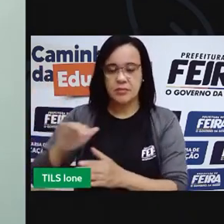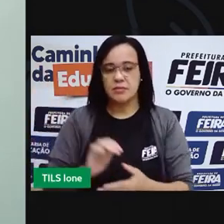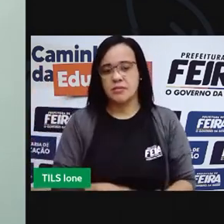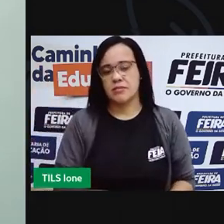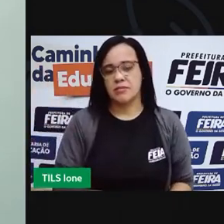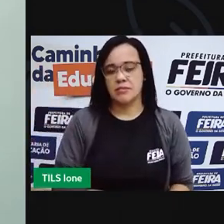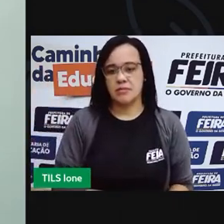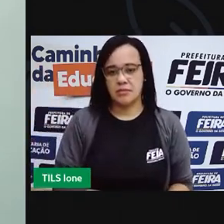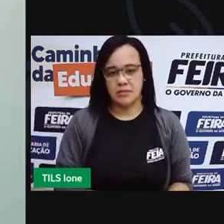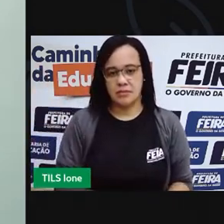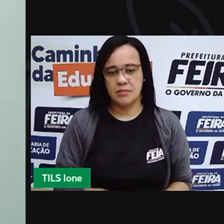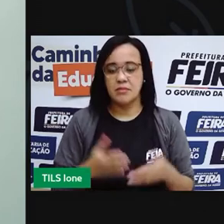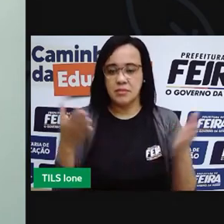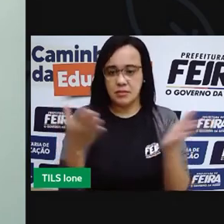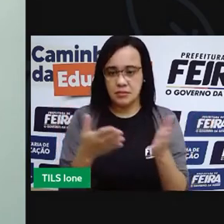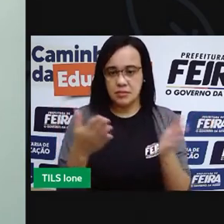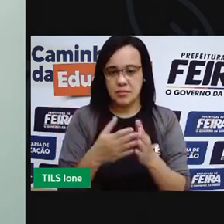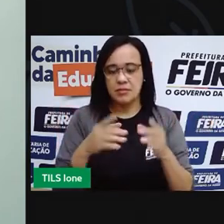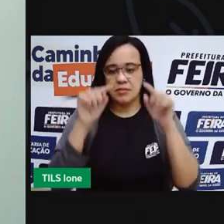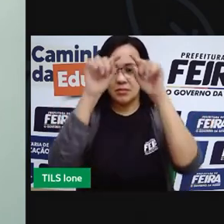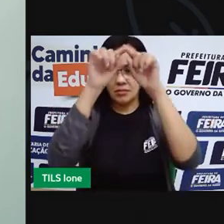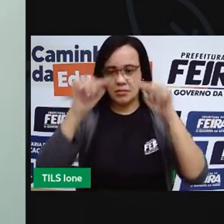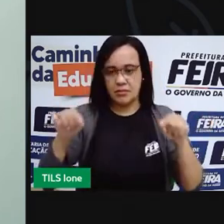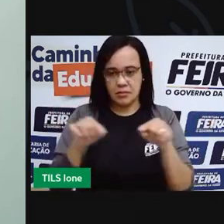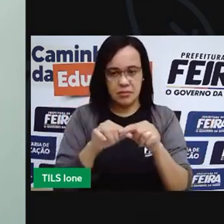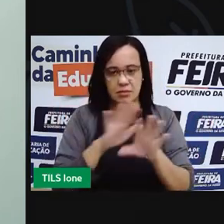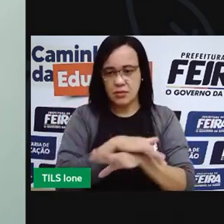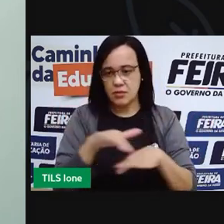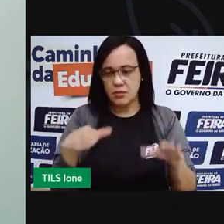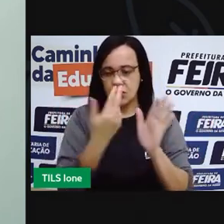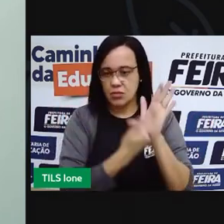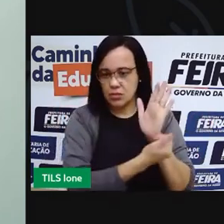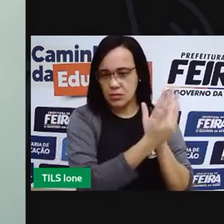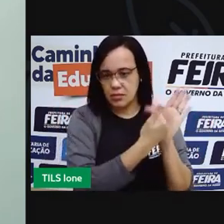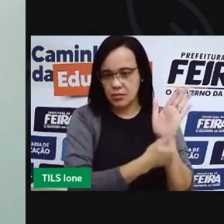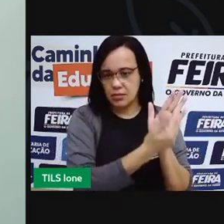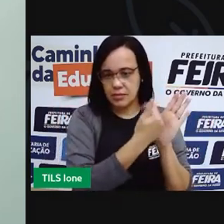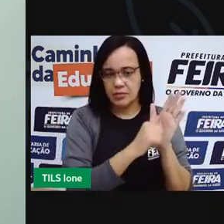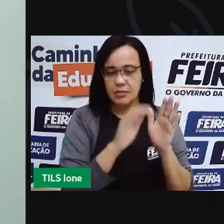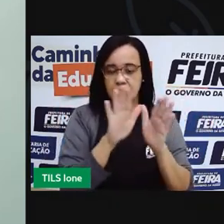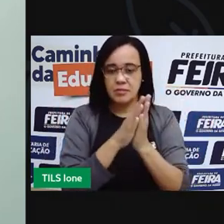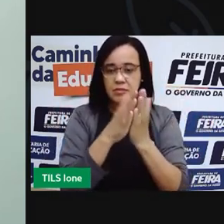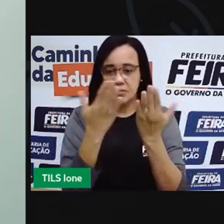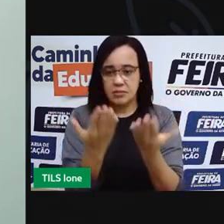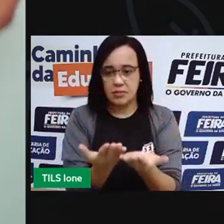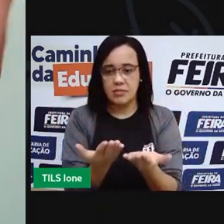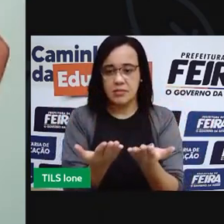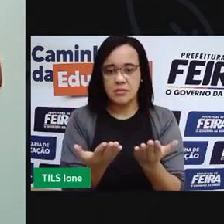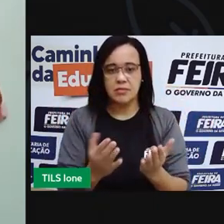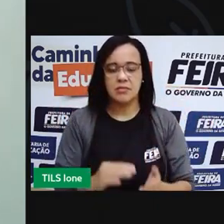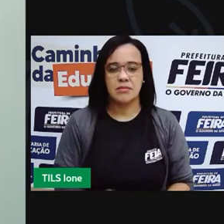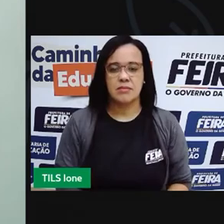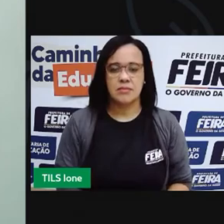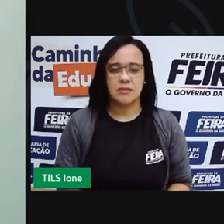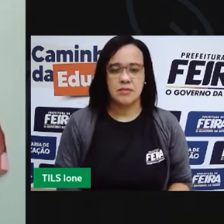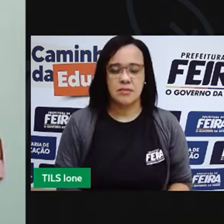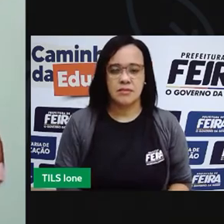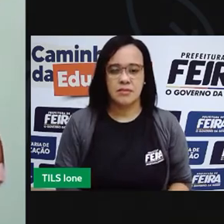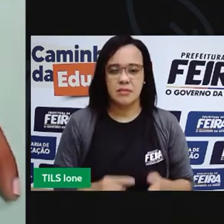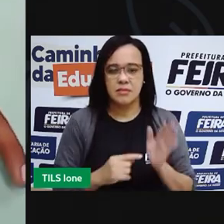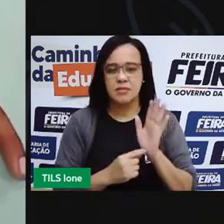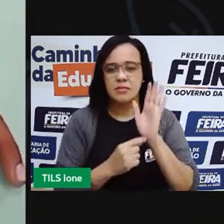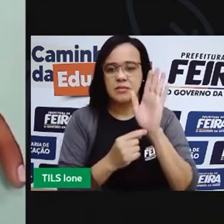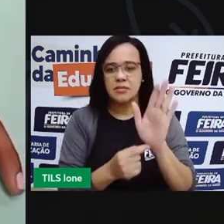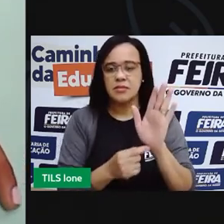dobradura que eu possa fazer. Então, agora eu só vou usar essa parte aqui do triângulo. Eu vou abrir e vou